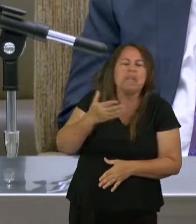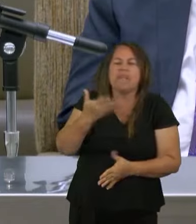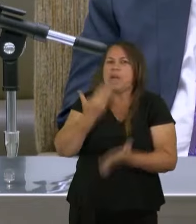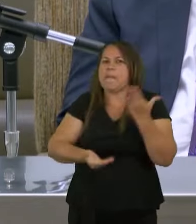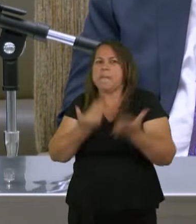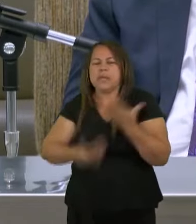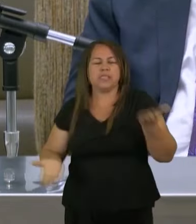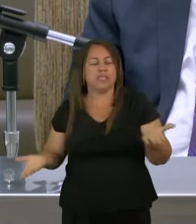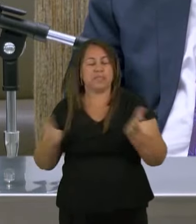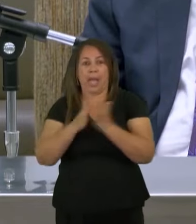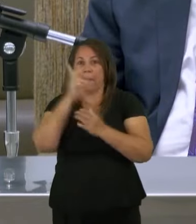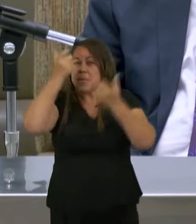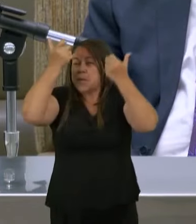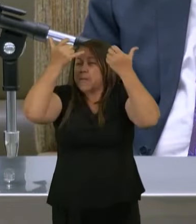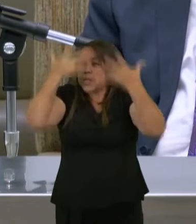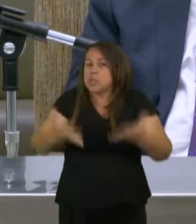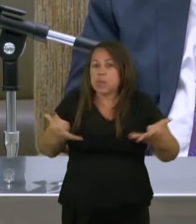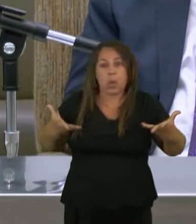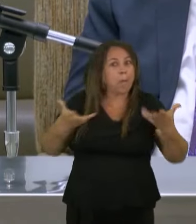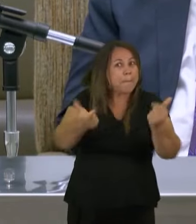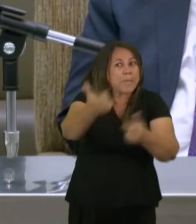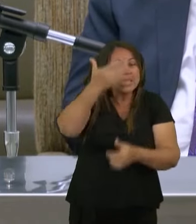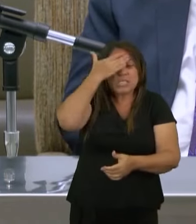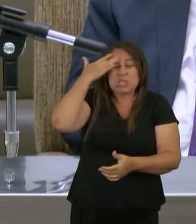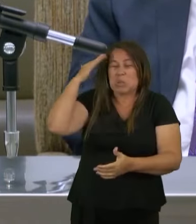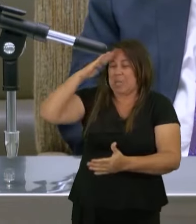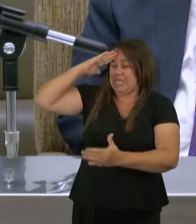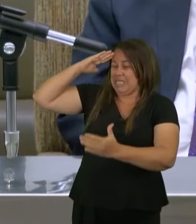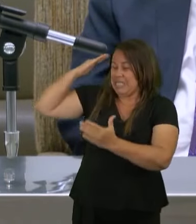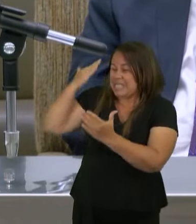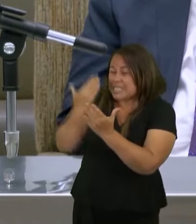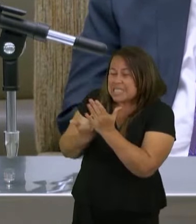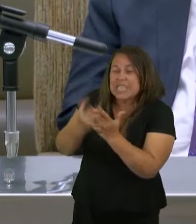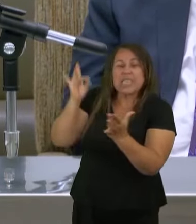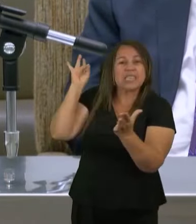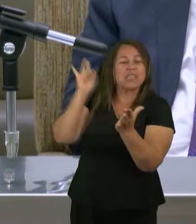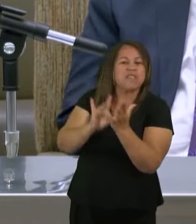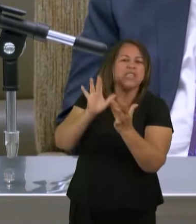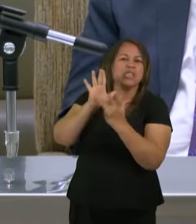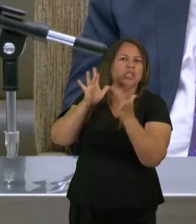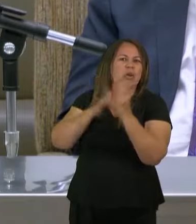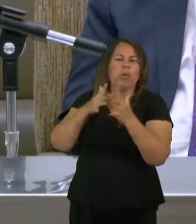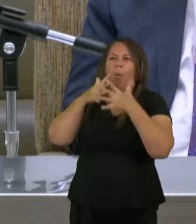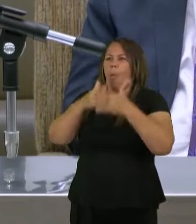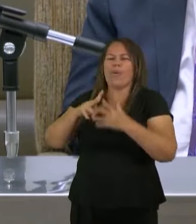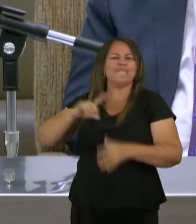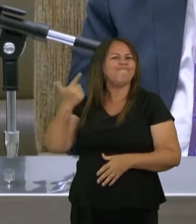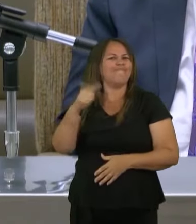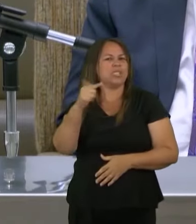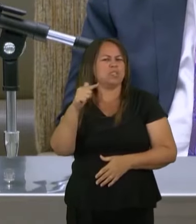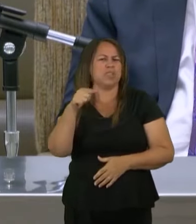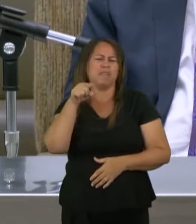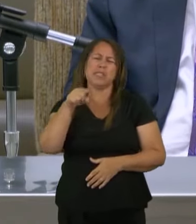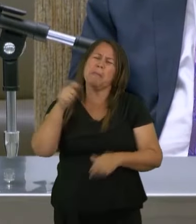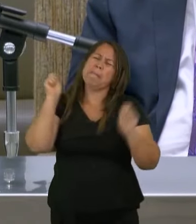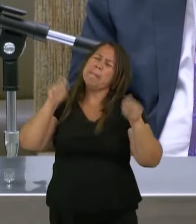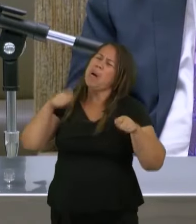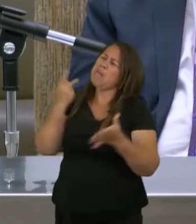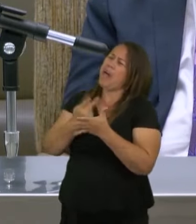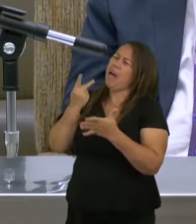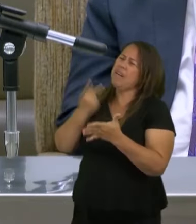diz: todo aquele que nele crer não será confundido. Você pode ser